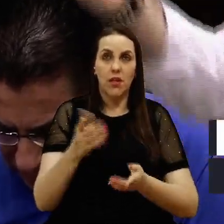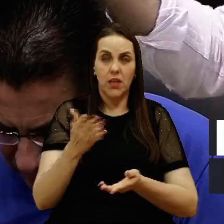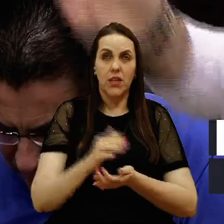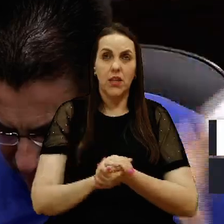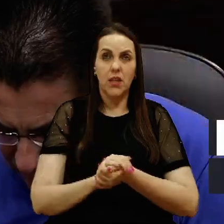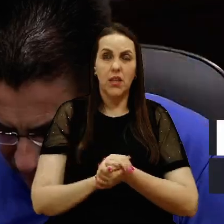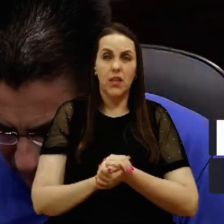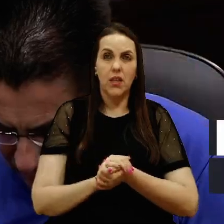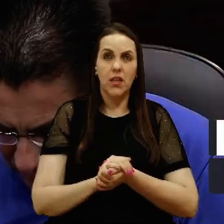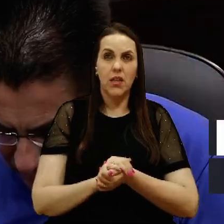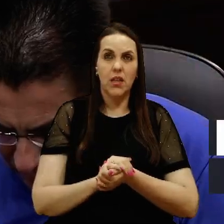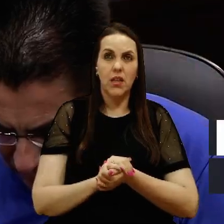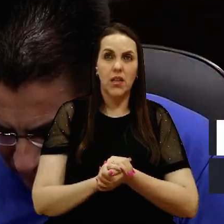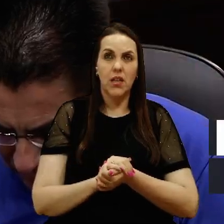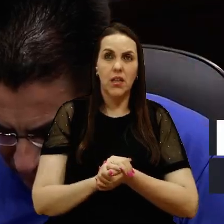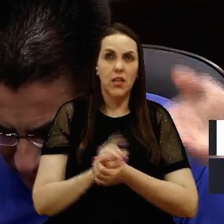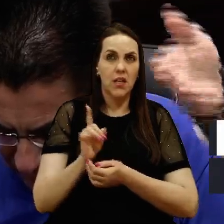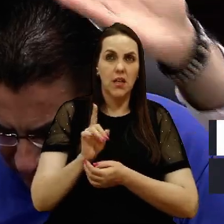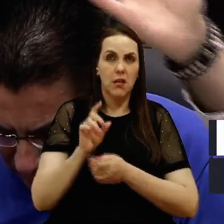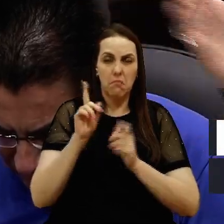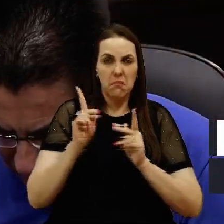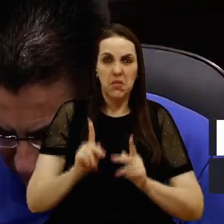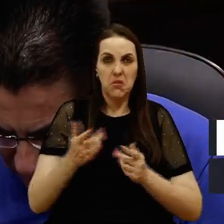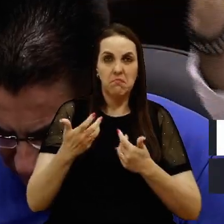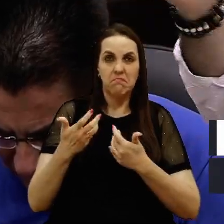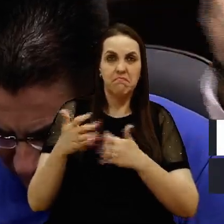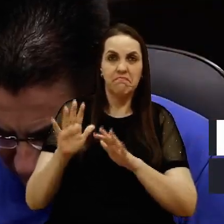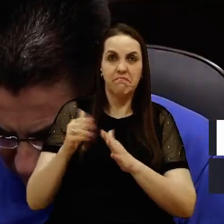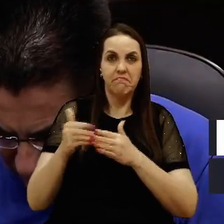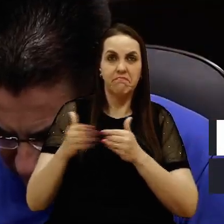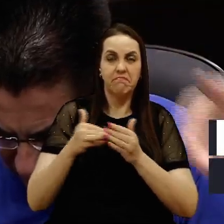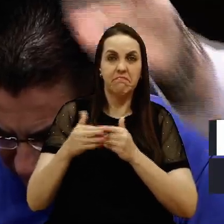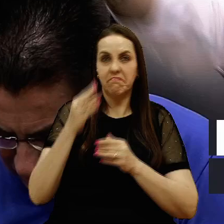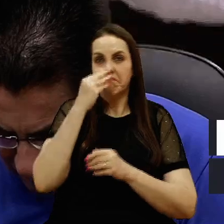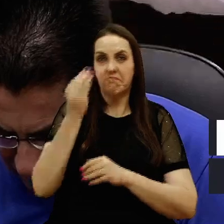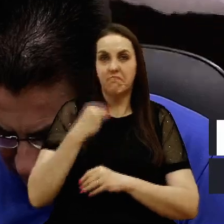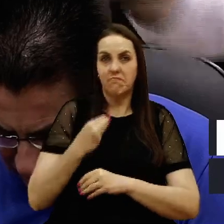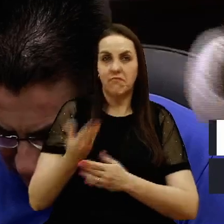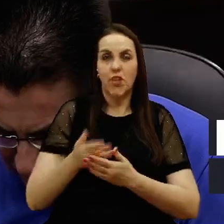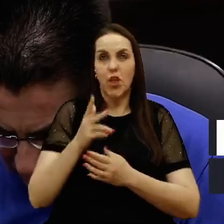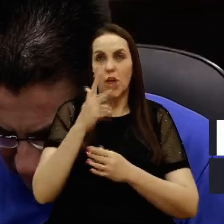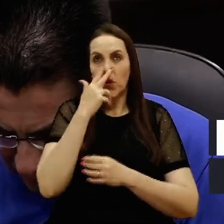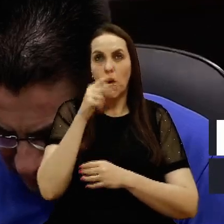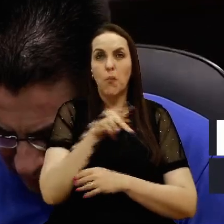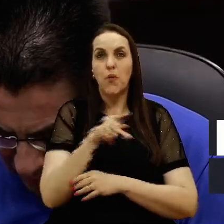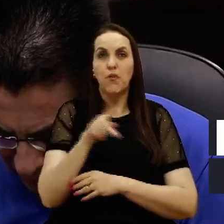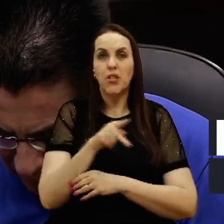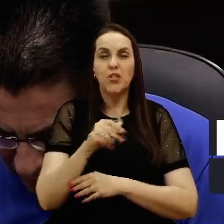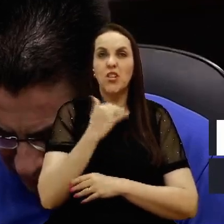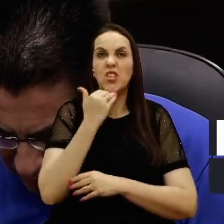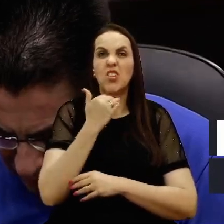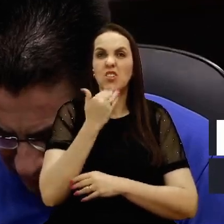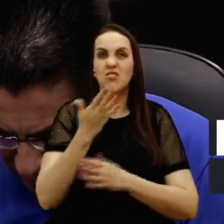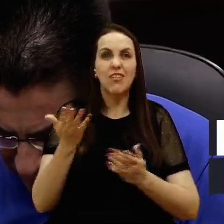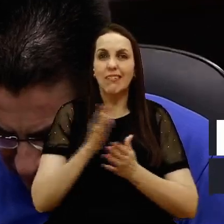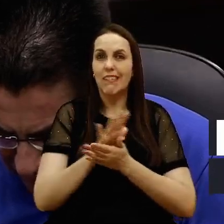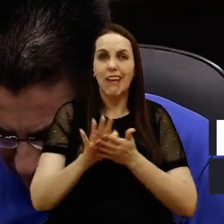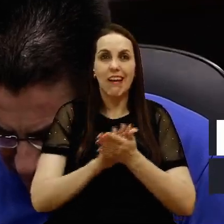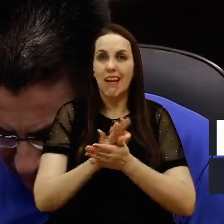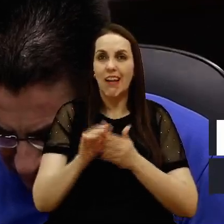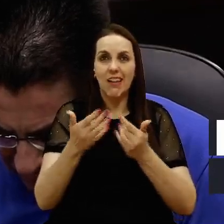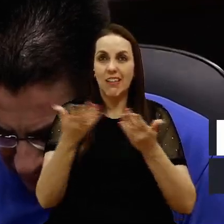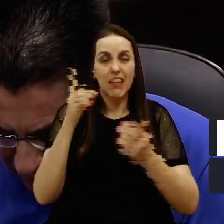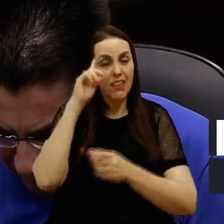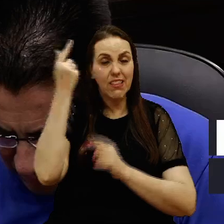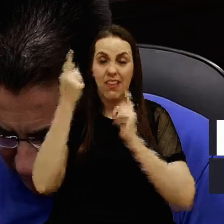pessoal não levou adiante porque eles desconsideram tudo que a gente faz, né? Igual o professor Girafales, não vale um caracol nossas ideias, né? Então